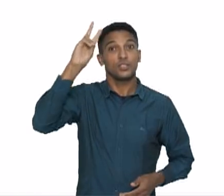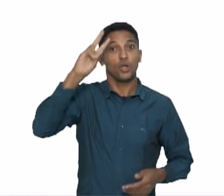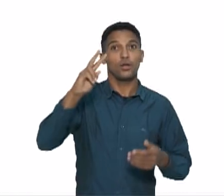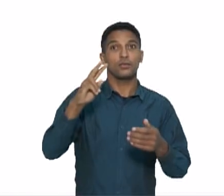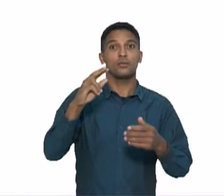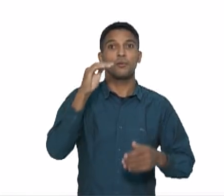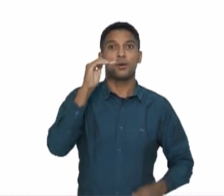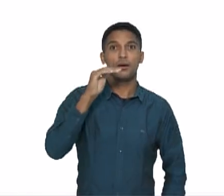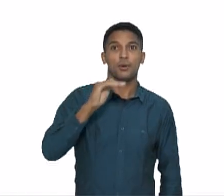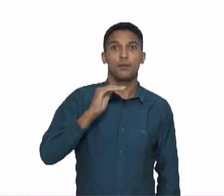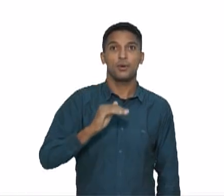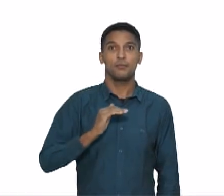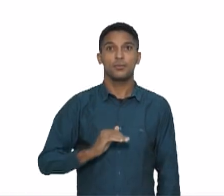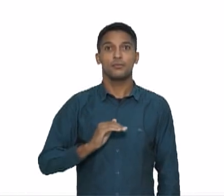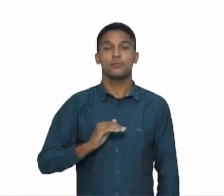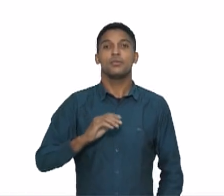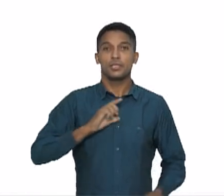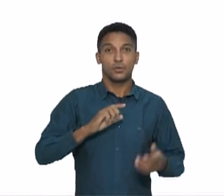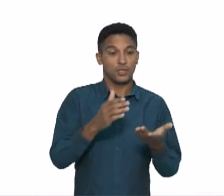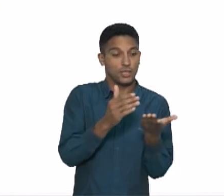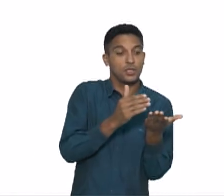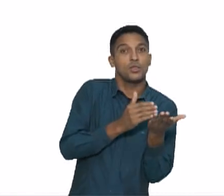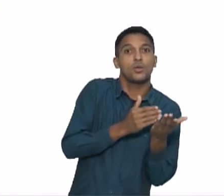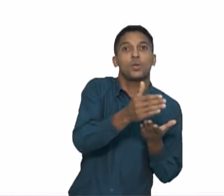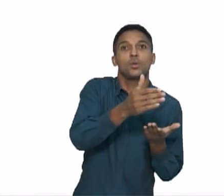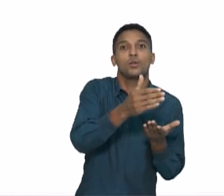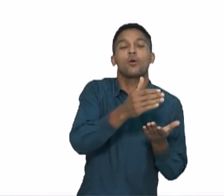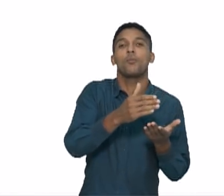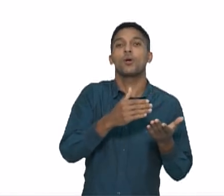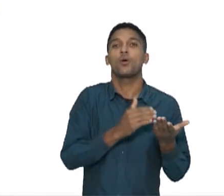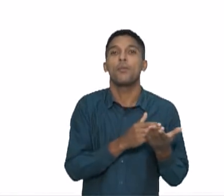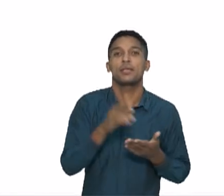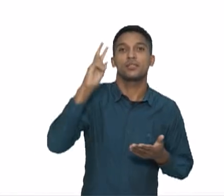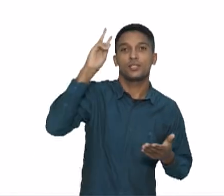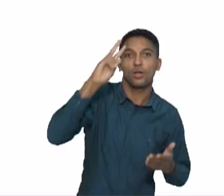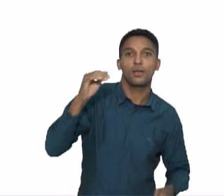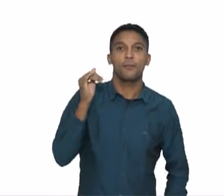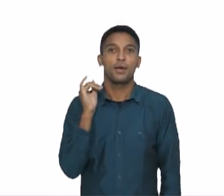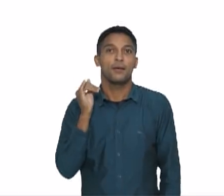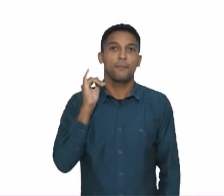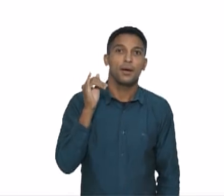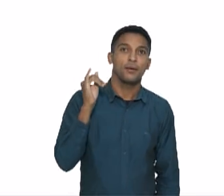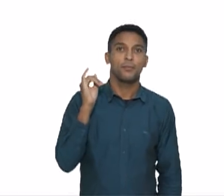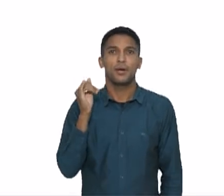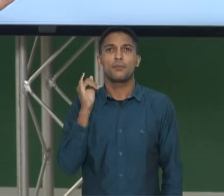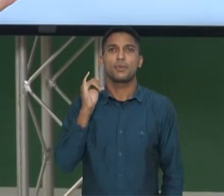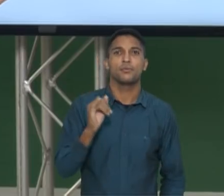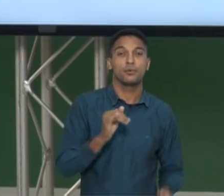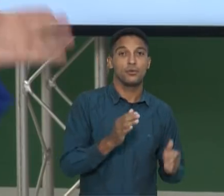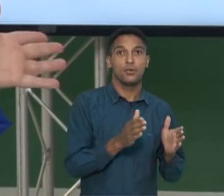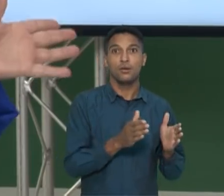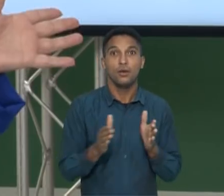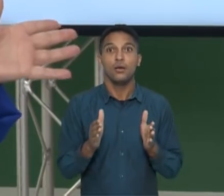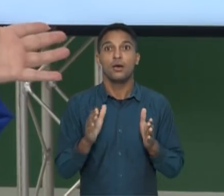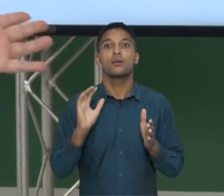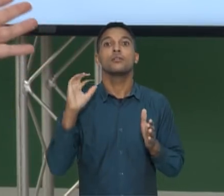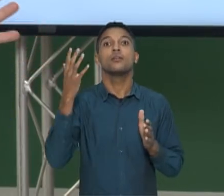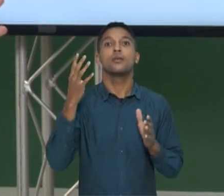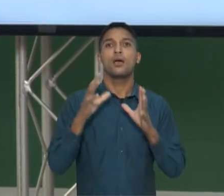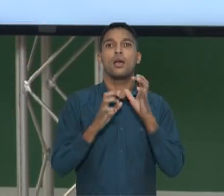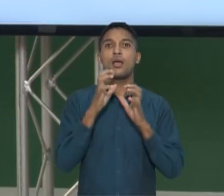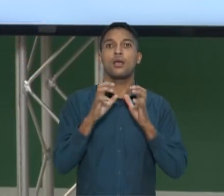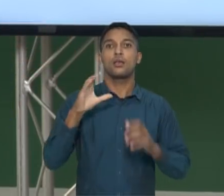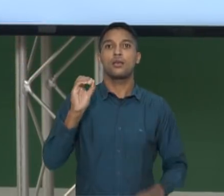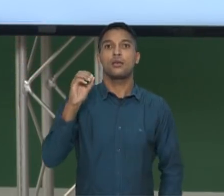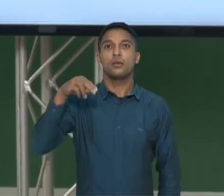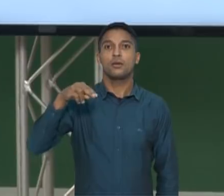situação inicial, um conflito, né? Um momento ali que gera um clímax, que pode ser provocar no leitor ali um